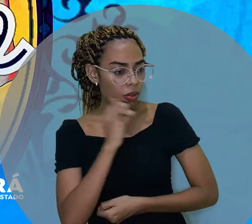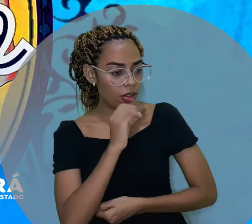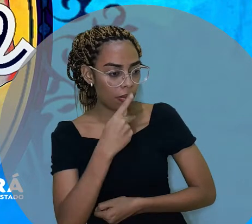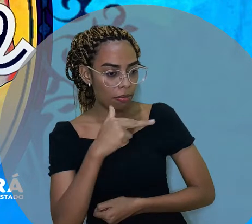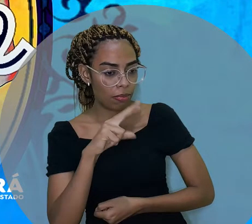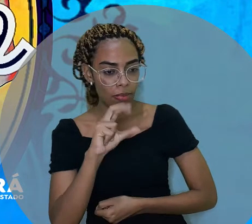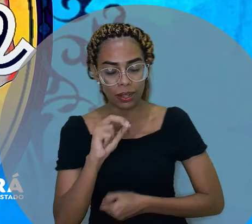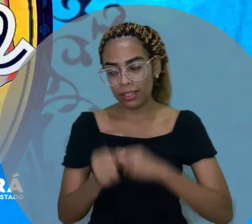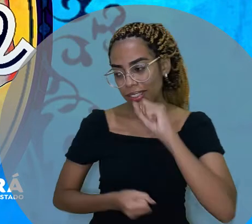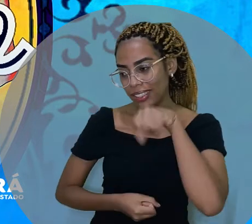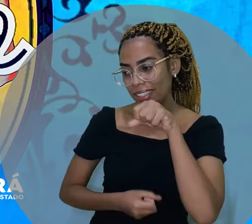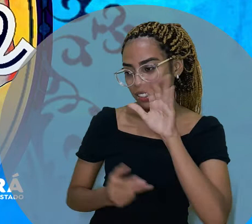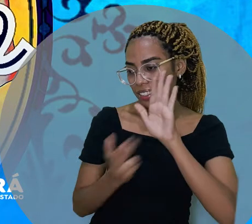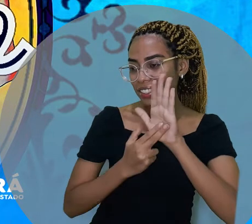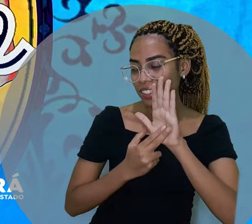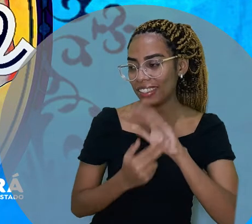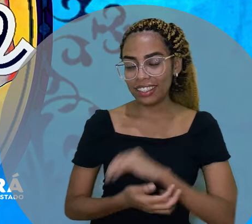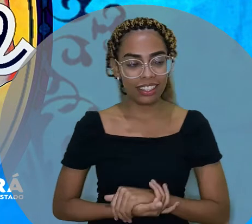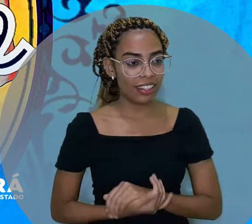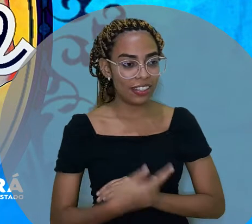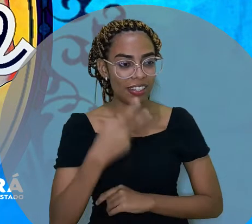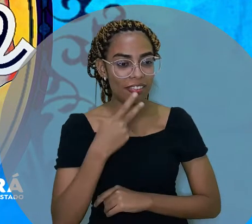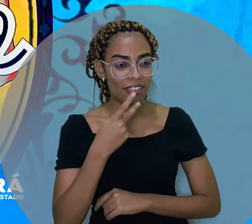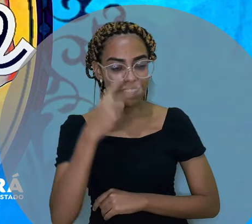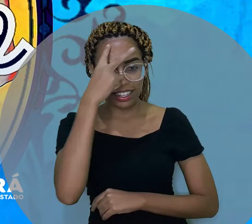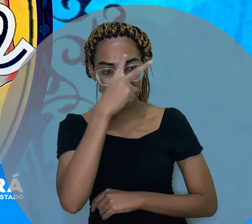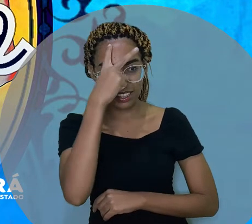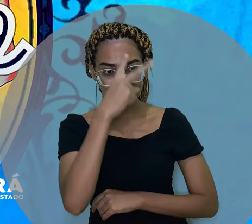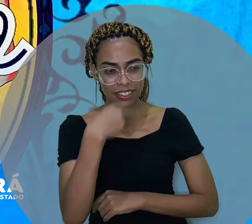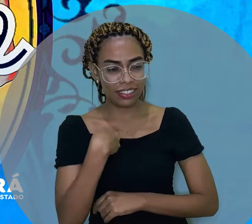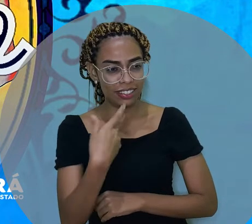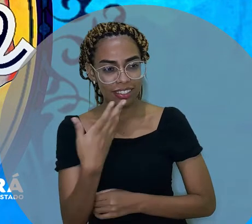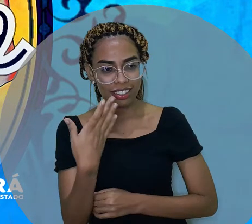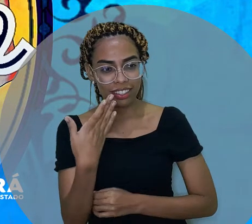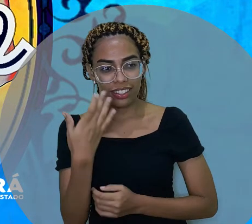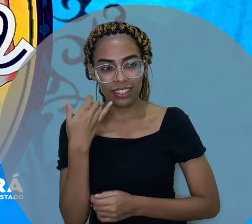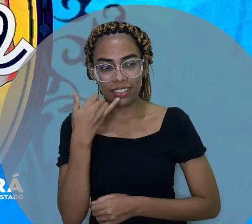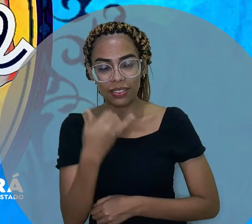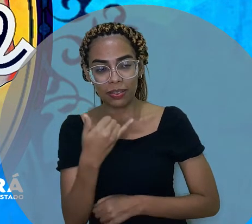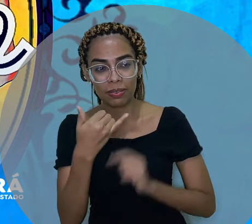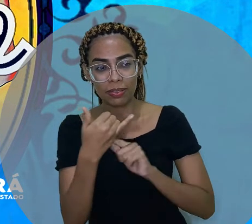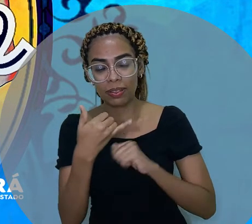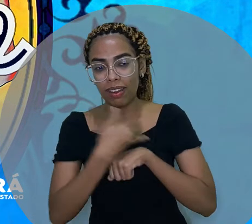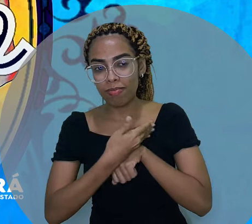invisíveis borboletas. Alô? Paulo? Sim, sou eu. Aqui quem fala é o rapaz